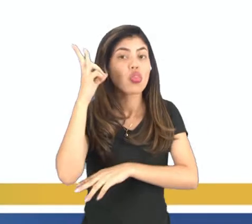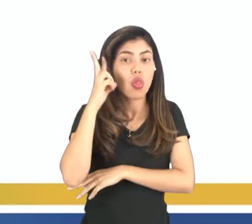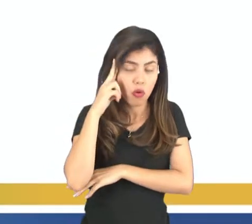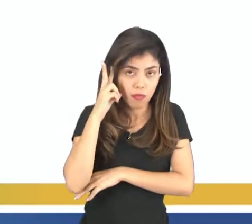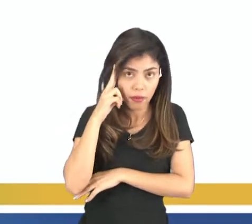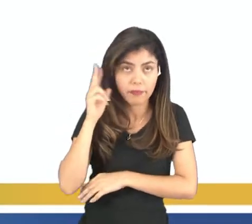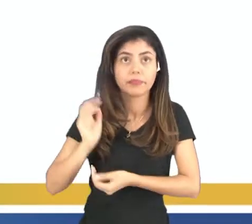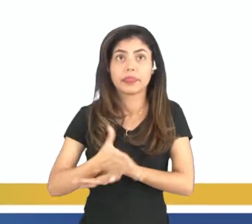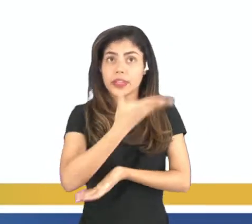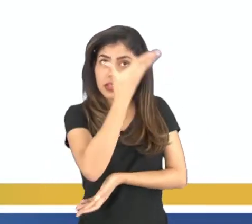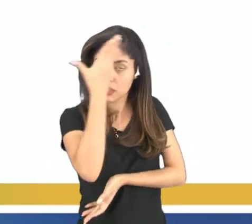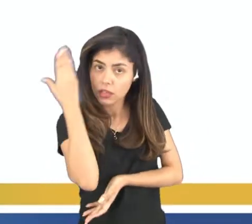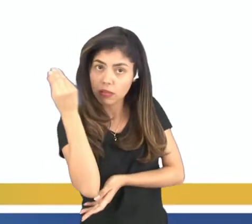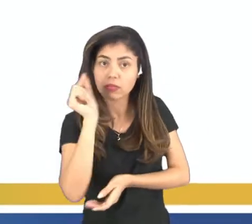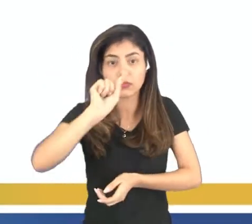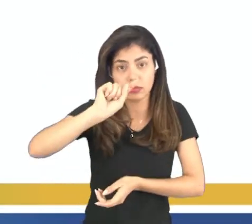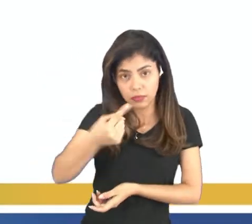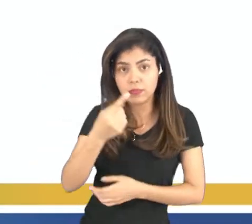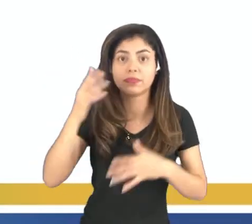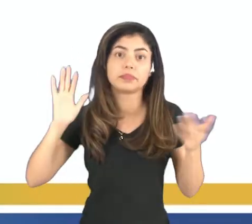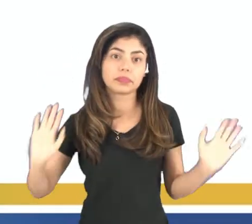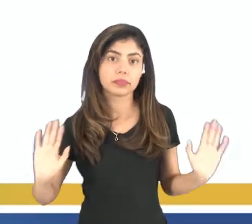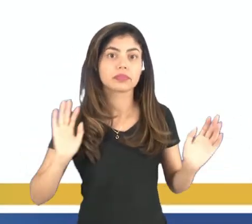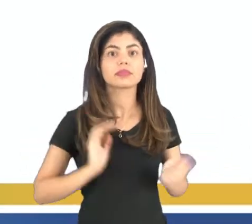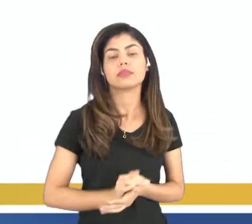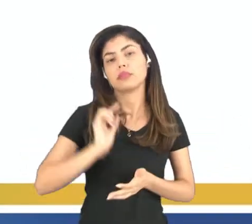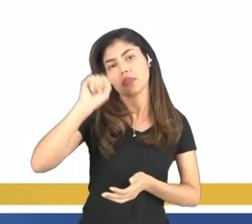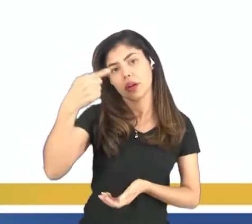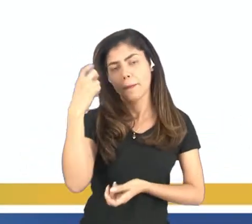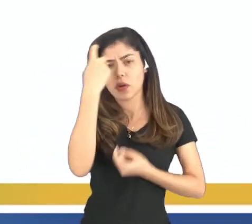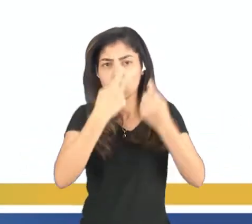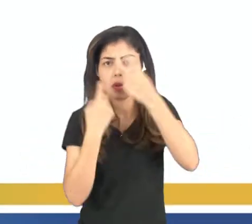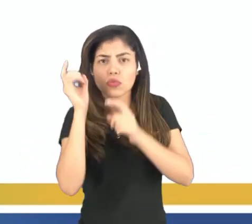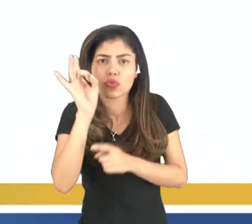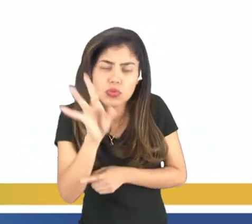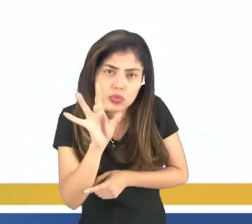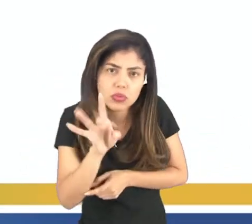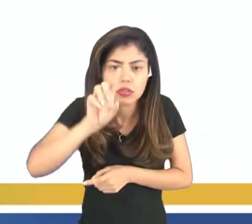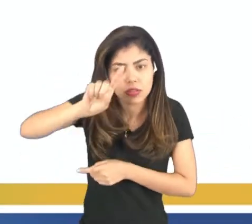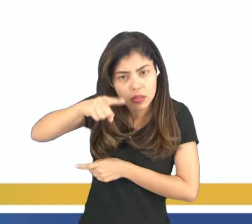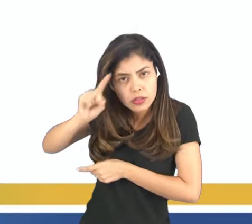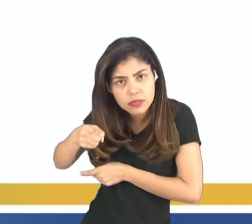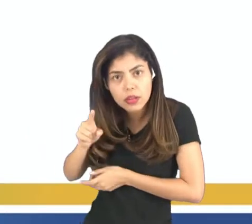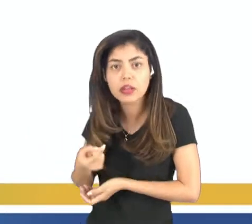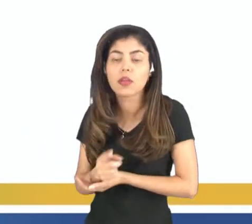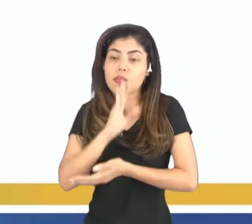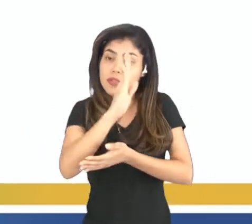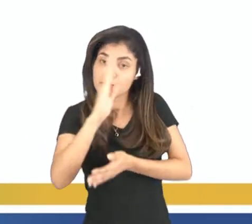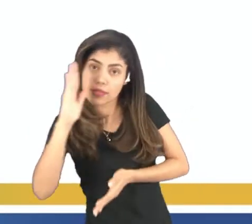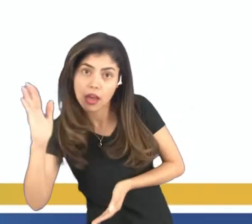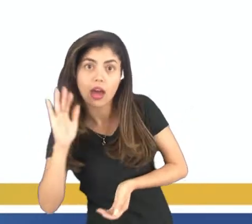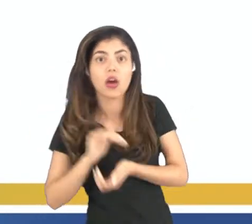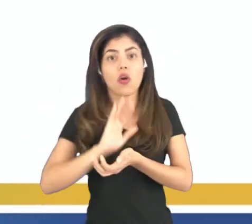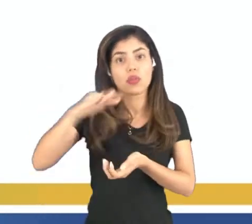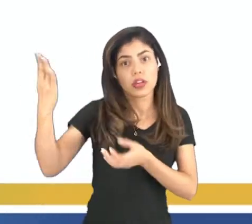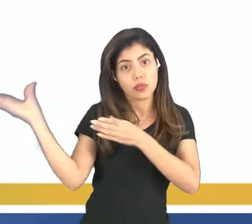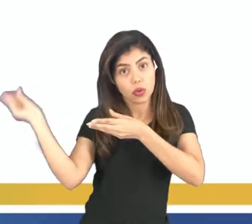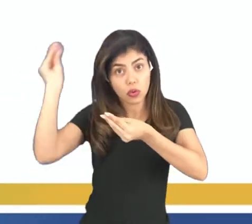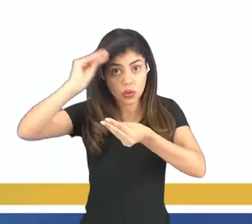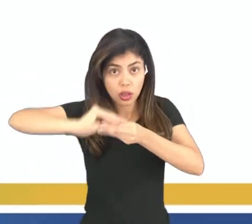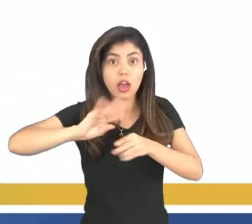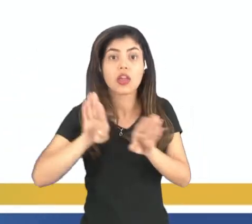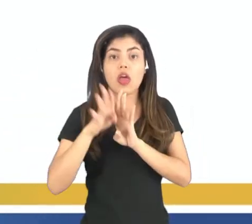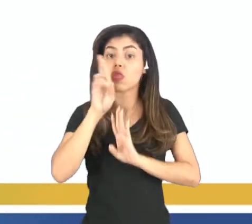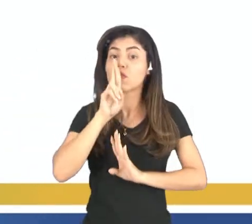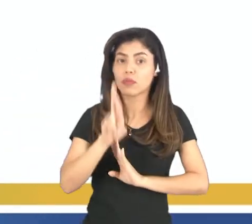normalmente esquecendo que tenha, e nós só vamos nos preocupar com essas vírgulas com essas casas decimais quando a gente for